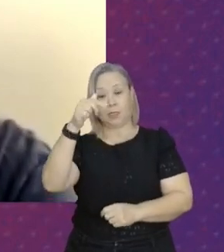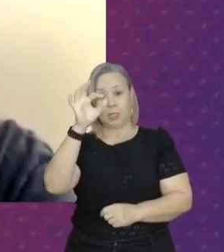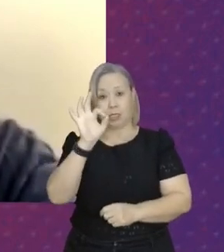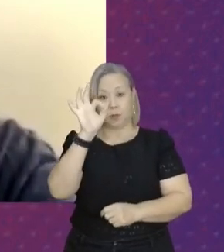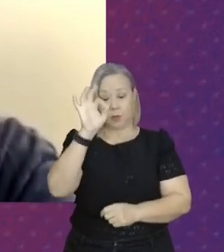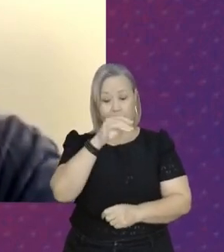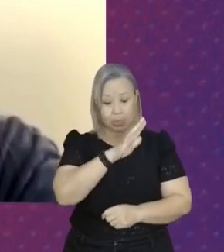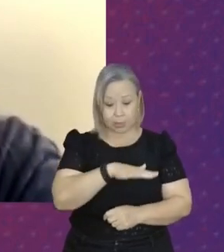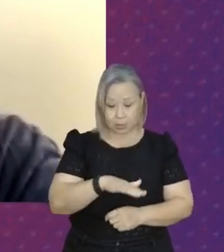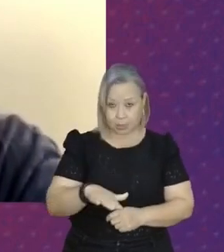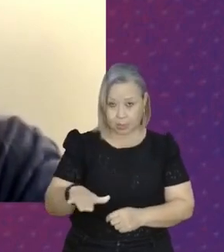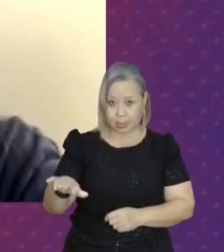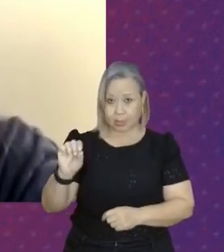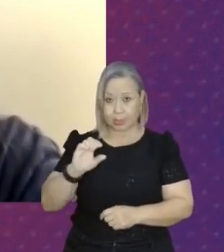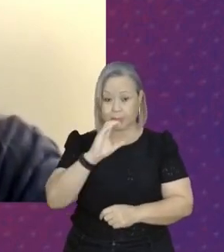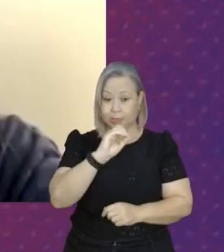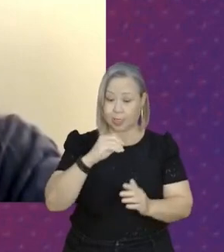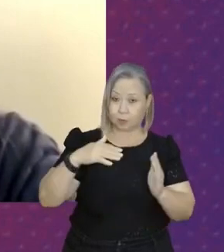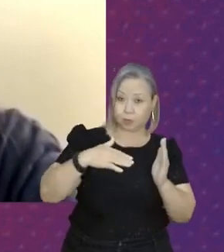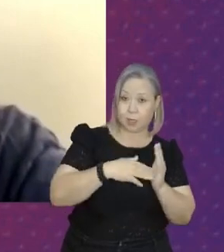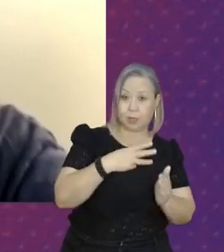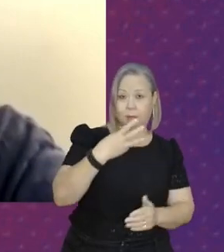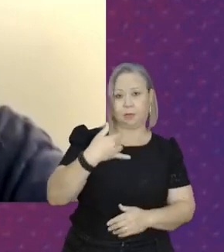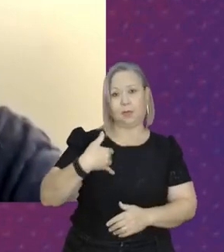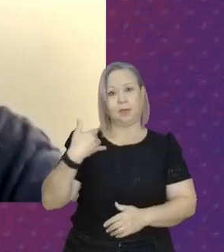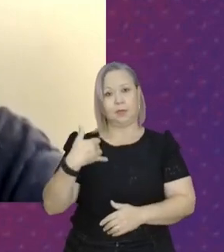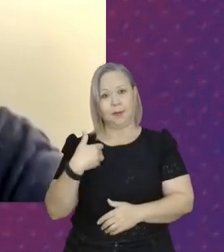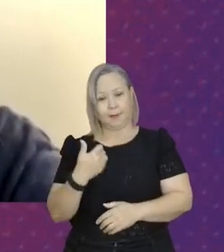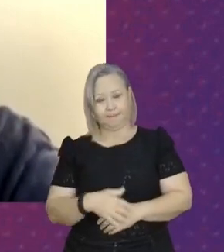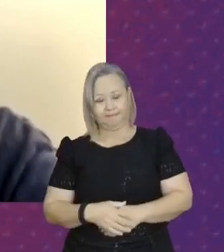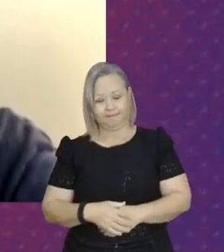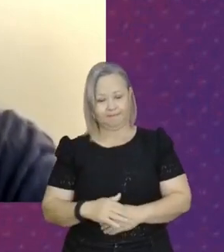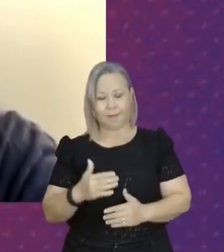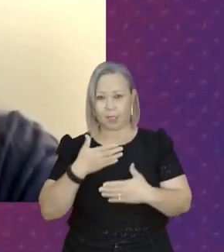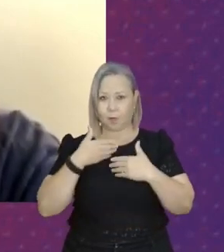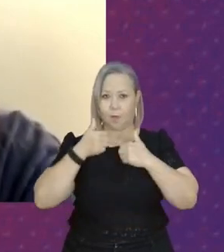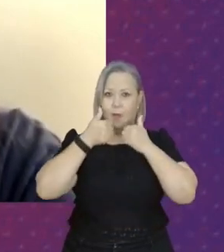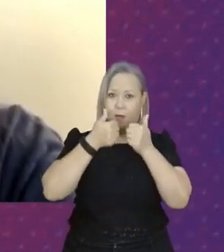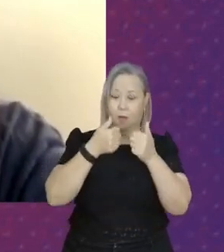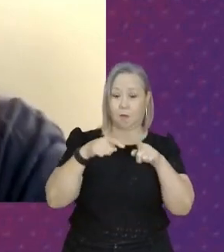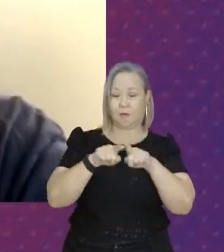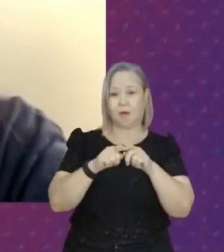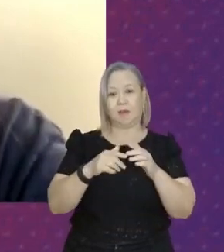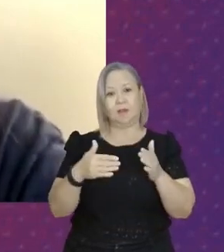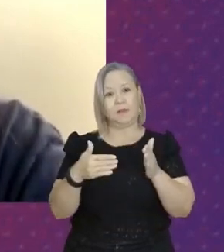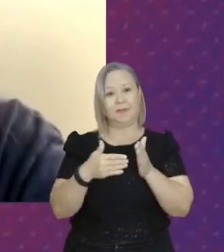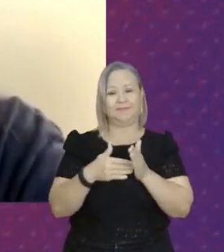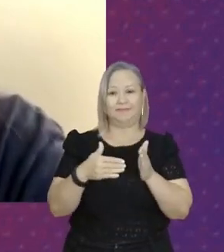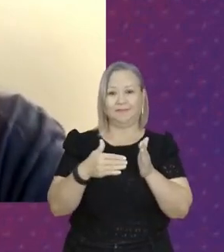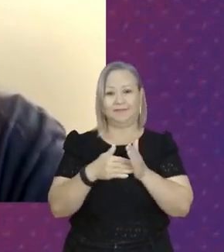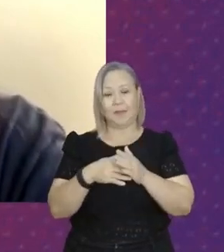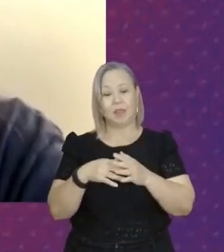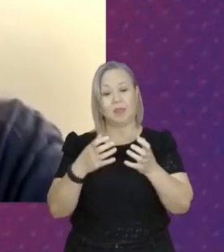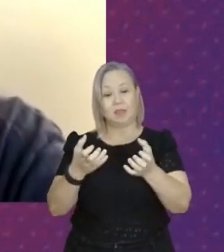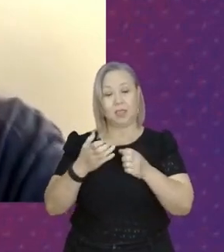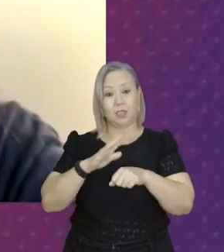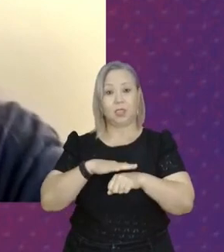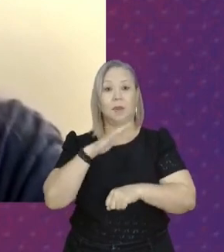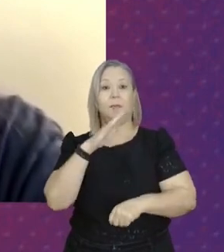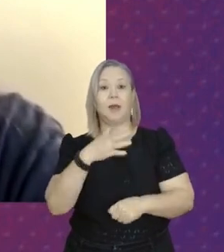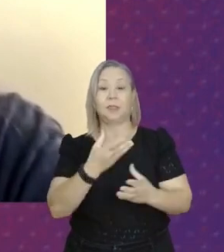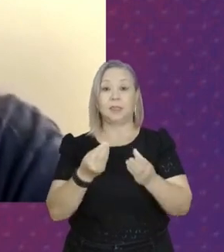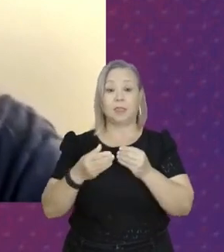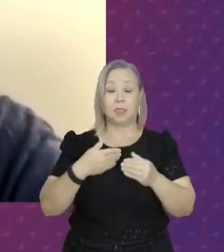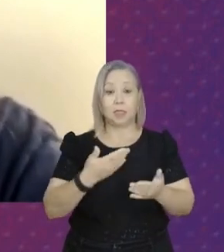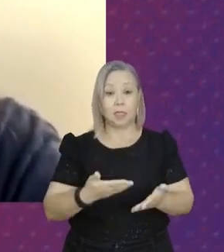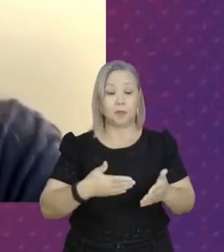32,7% das crianças de 0 a 3 anos. Isso é um avanço, mas também é limitado. A gente gostaria que fosse mais, porque ainda tem muita